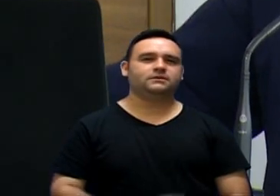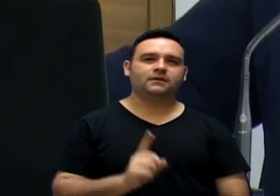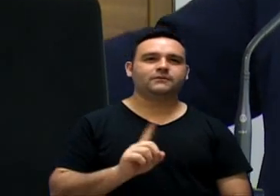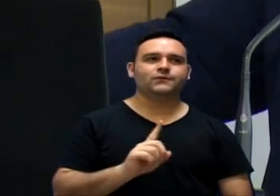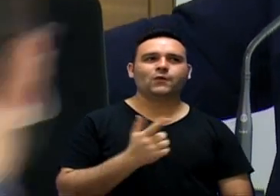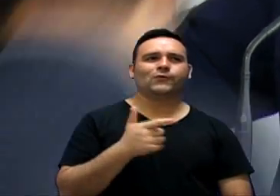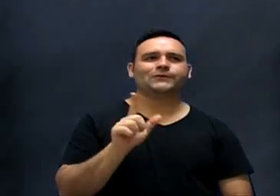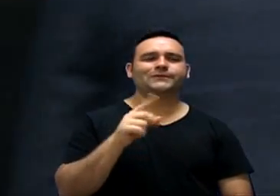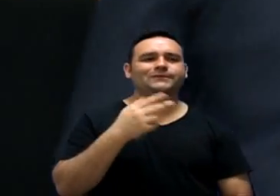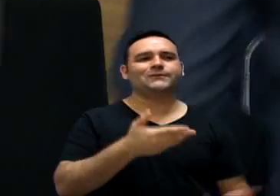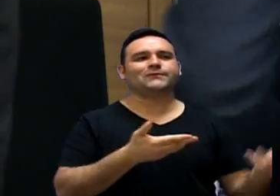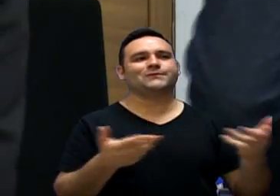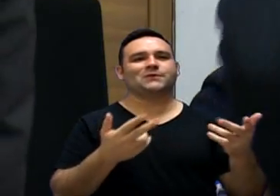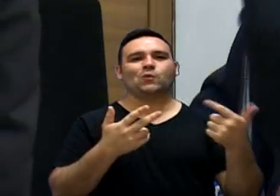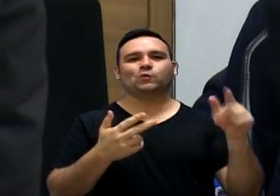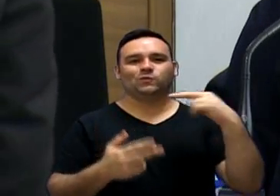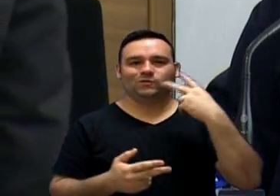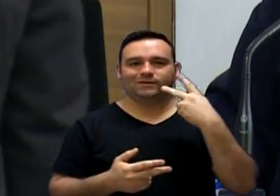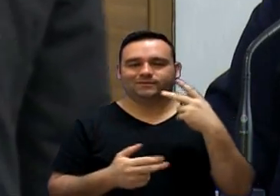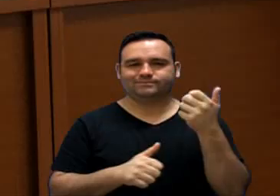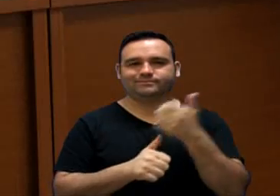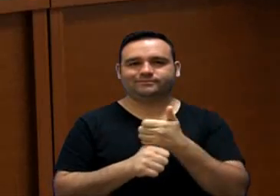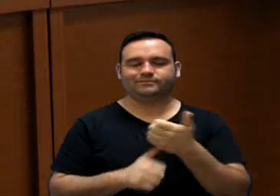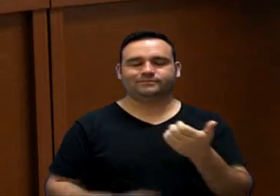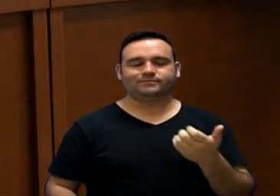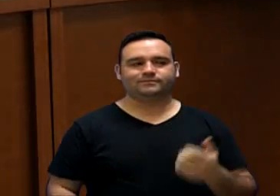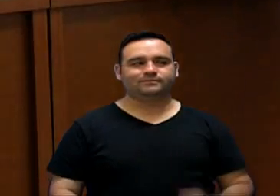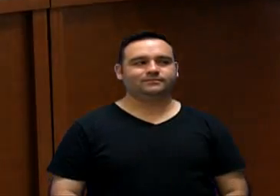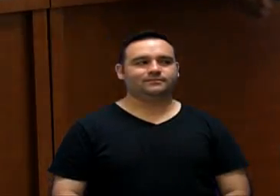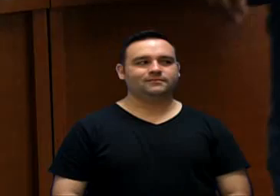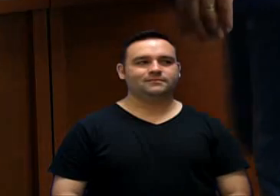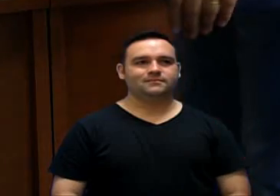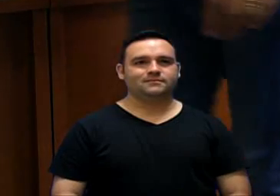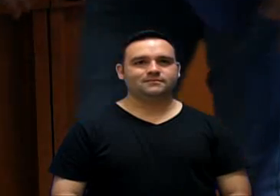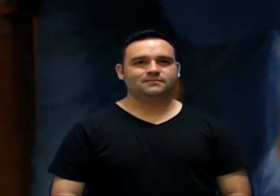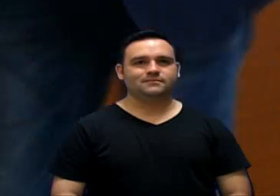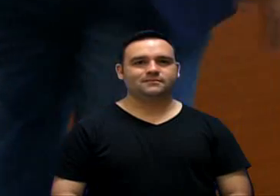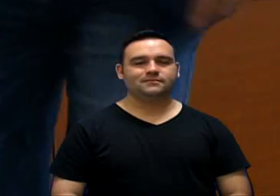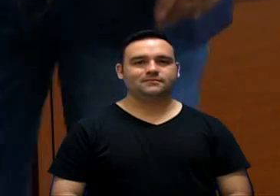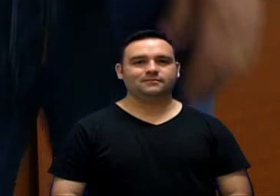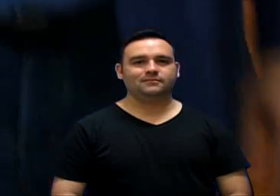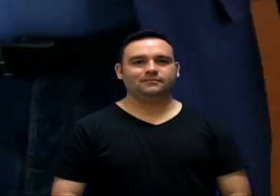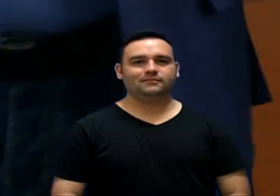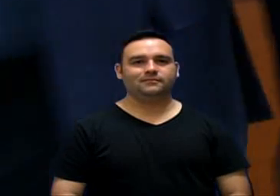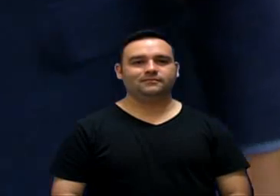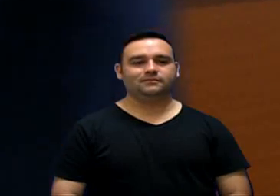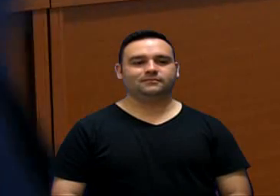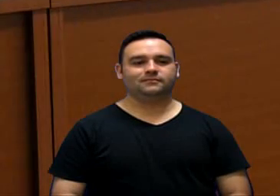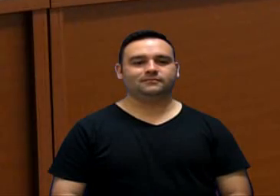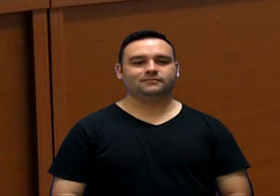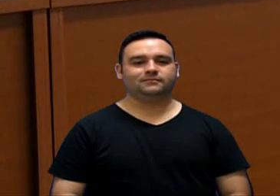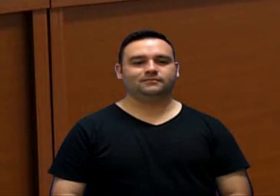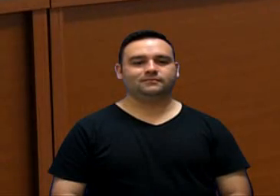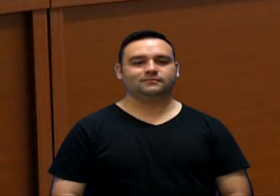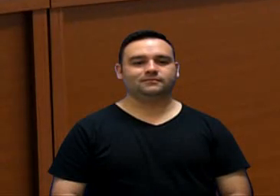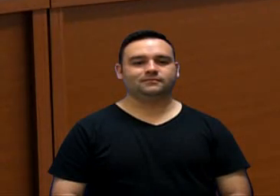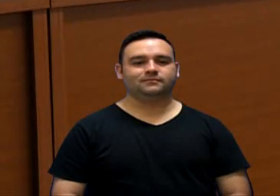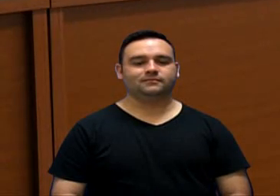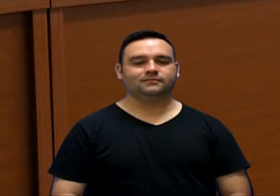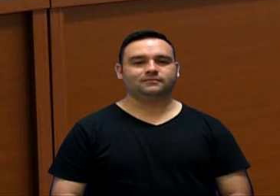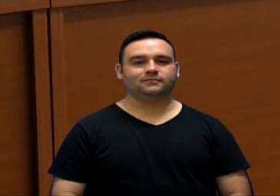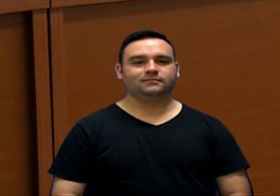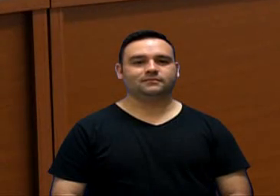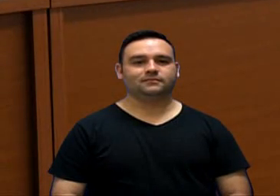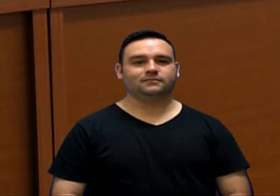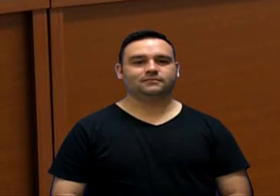É, eu vou convidar aqui o... Posso ler hoje? Deixa eu ler hoje, por favor. Ó, deixa eu ver se ficou bom. Tem 6 pessoas.